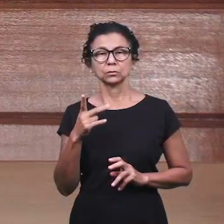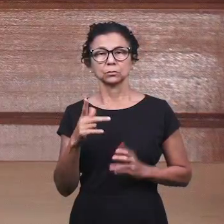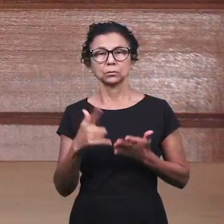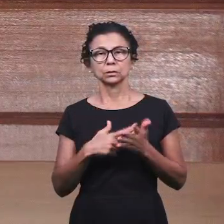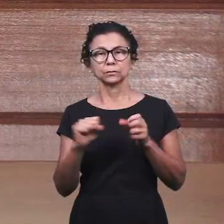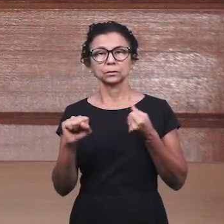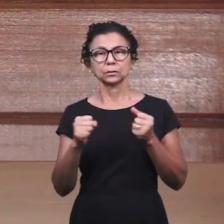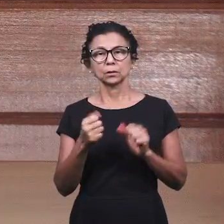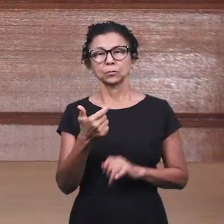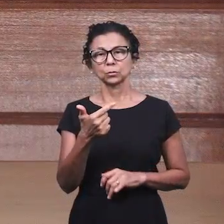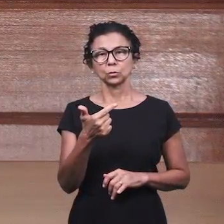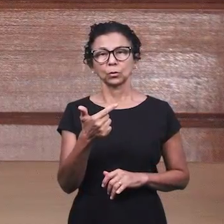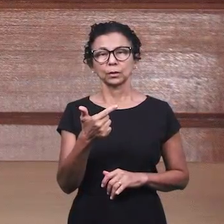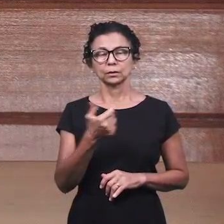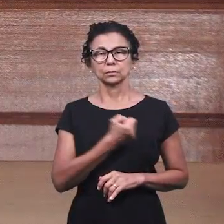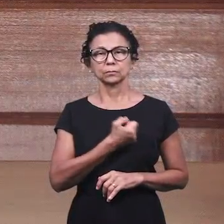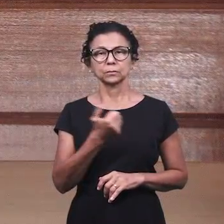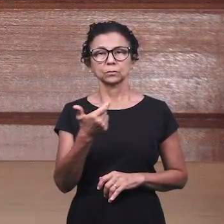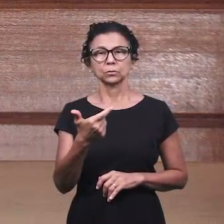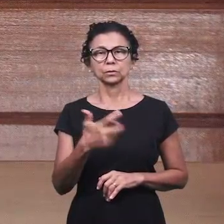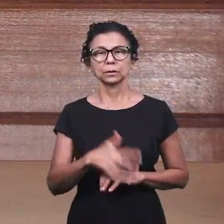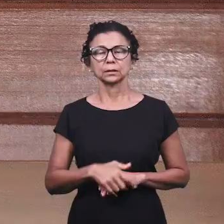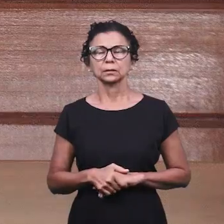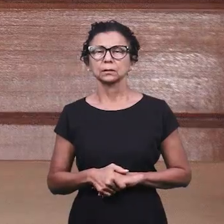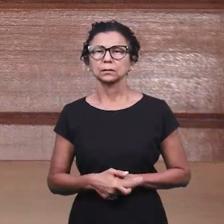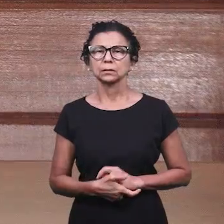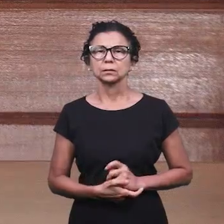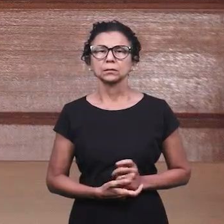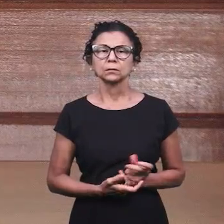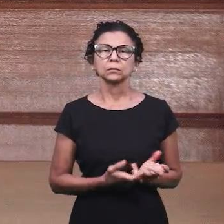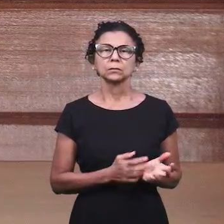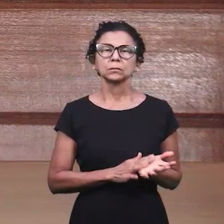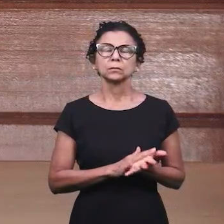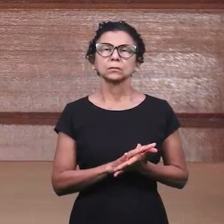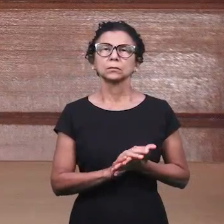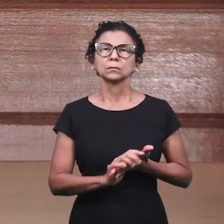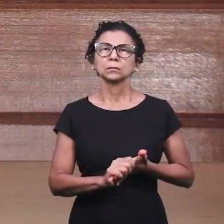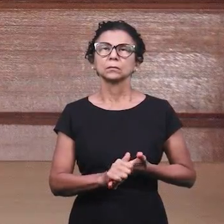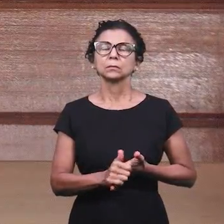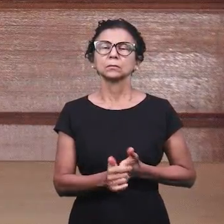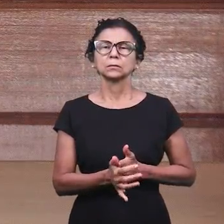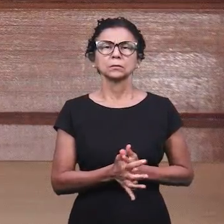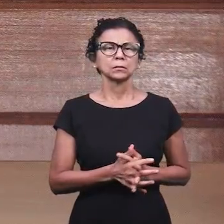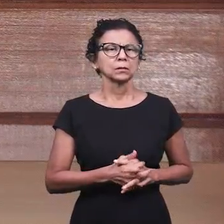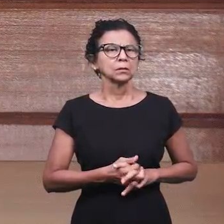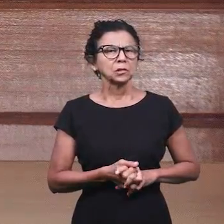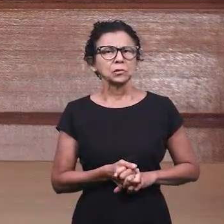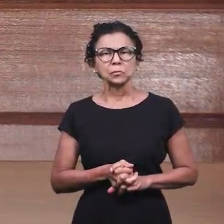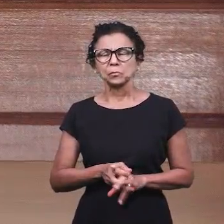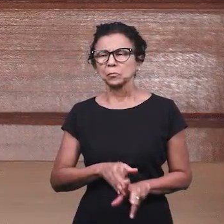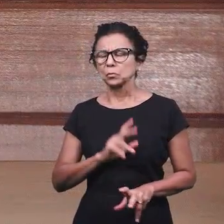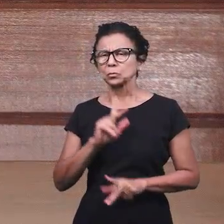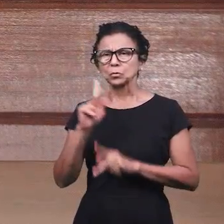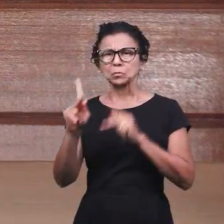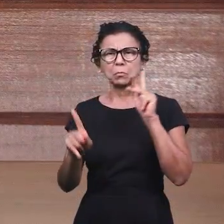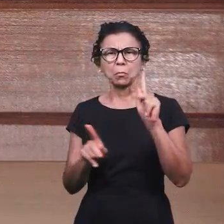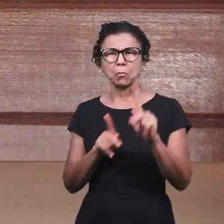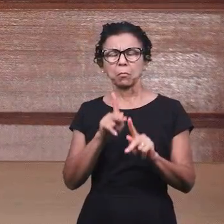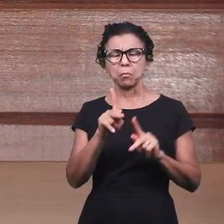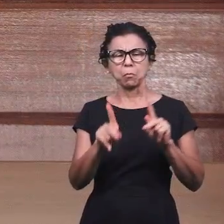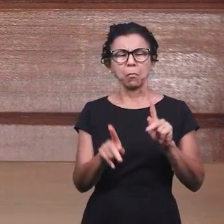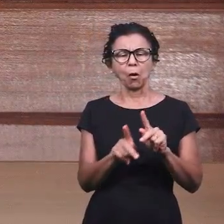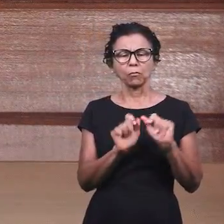contexto, né? Pode ler, você está com ele aberto. O Salmo 2 diz assim: por que se amotinam as gentes e os povos imaginam coisas vãs? Os